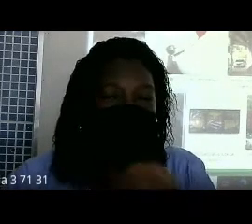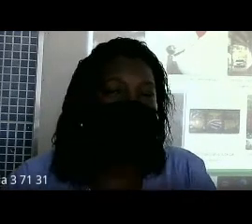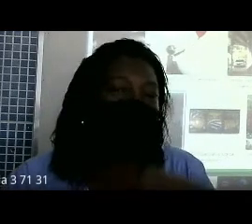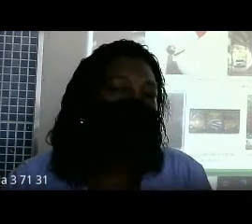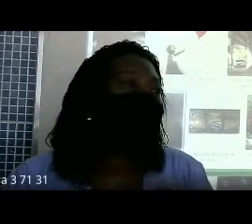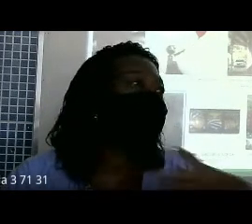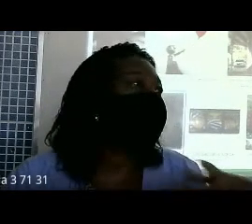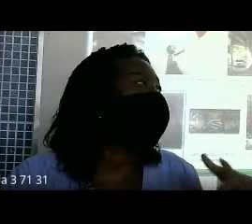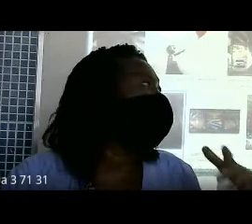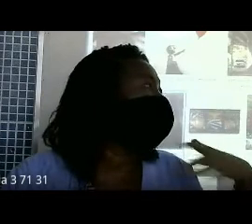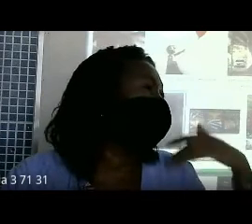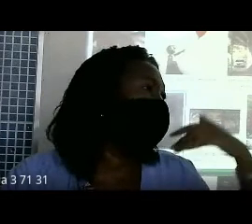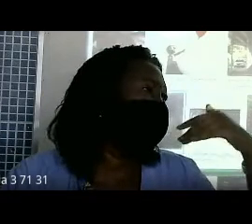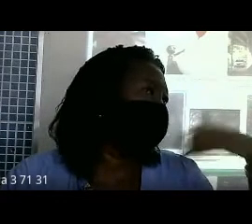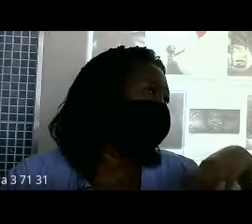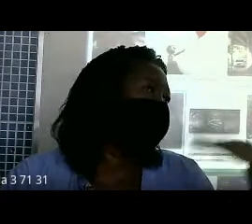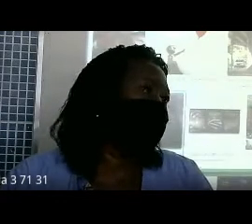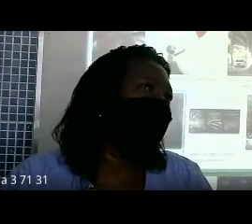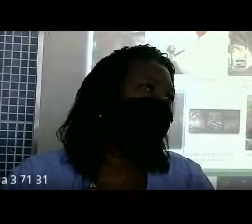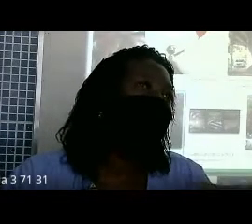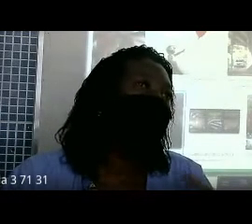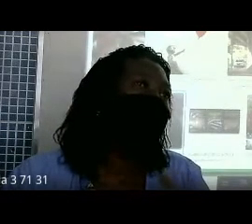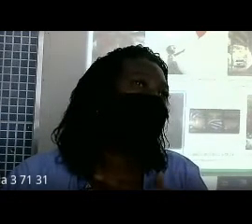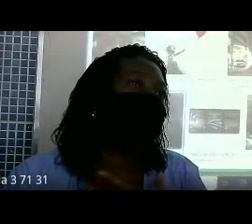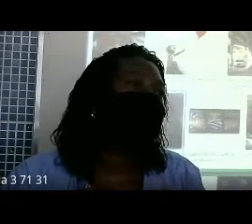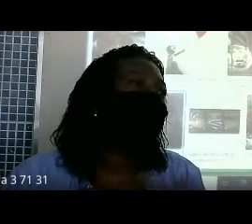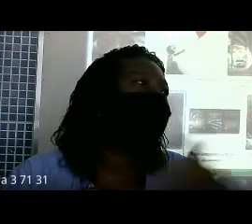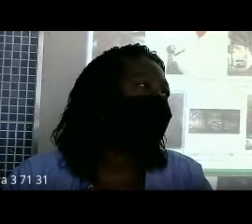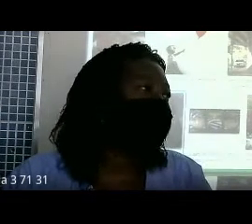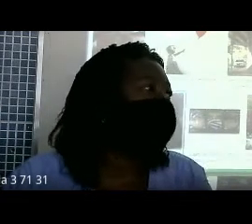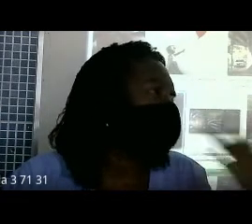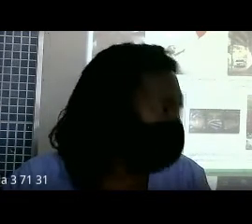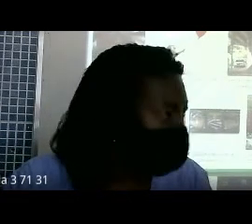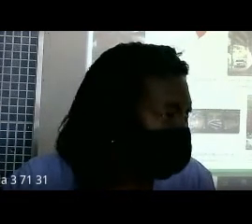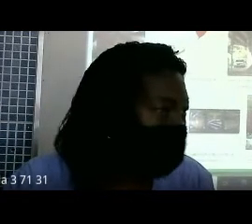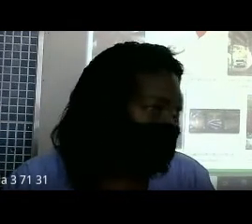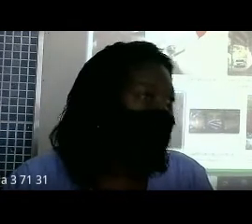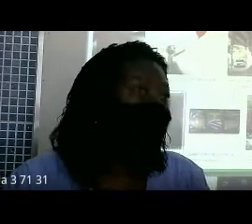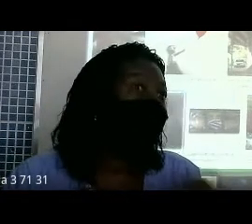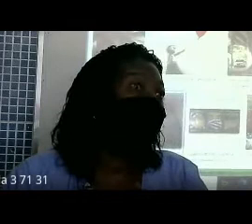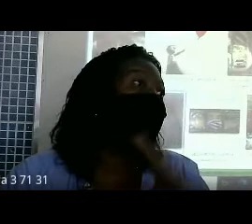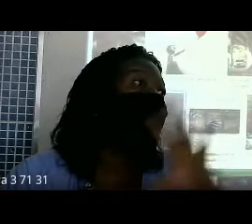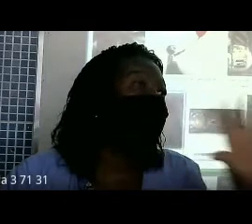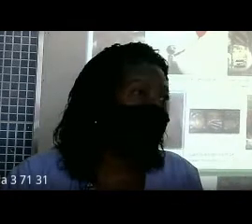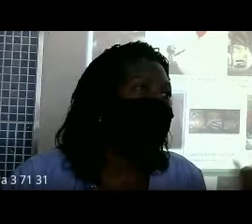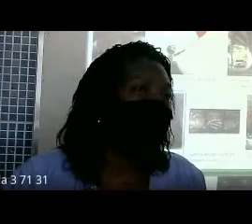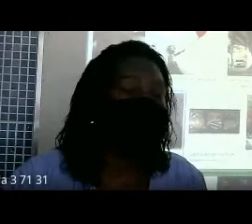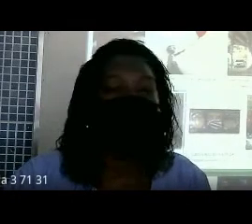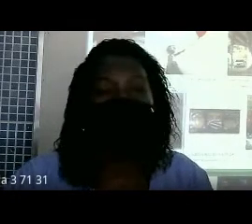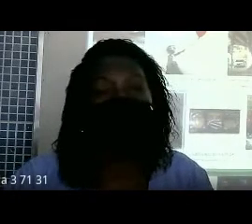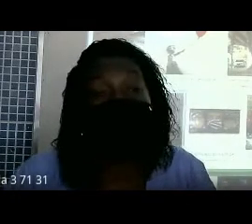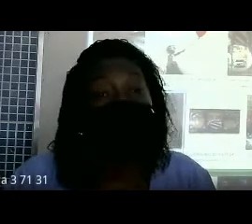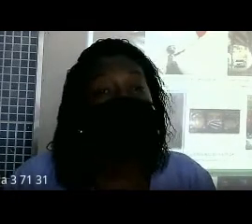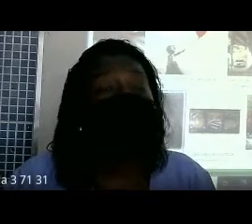para fazerem, ainda se fosse uma pintura que as pessoas olhassem e entendessem, né, ou bonita aos